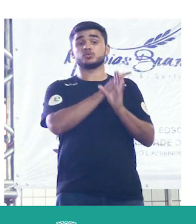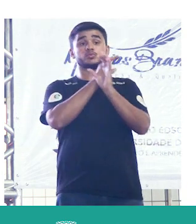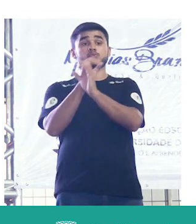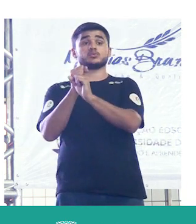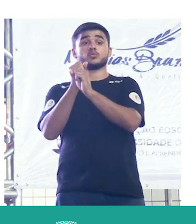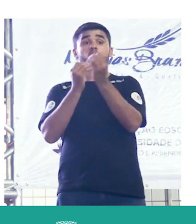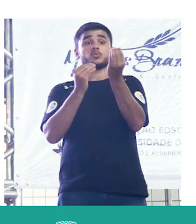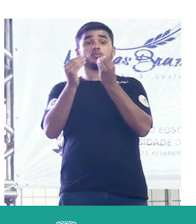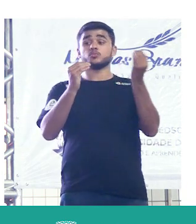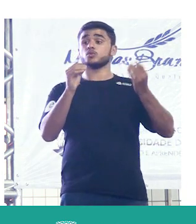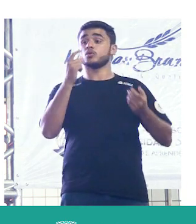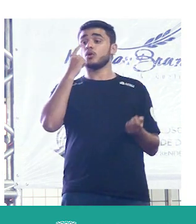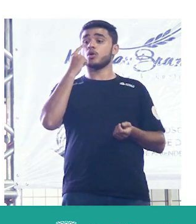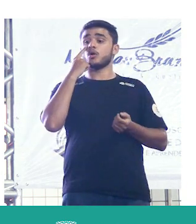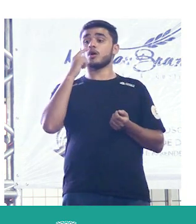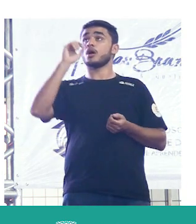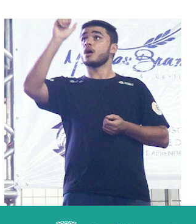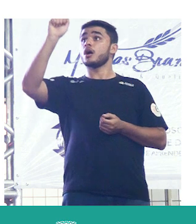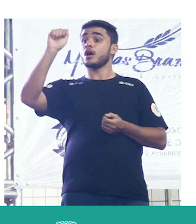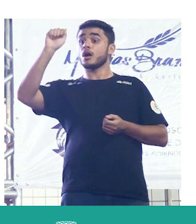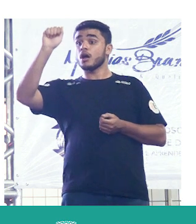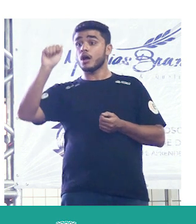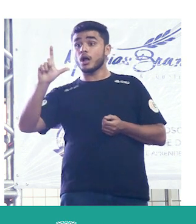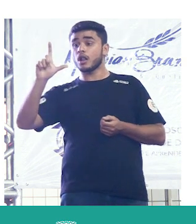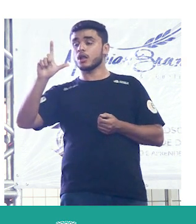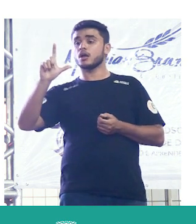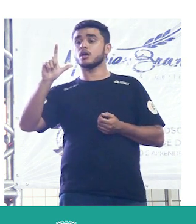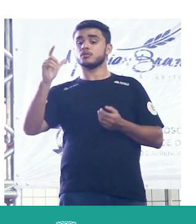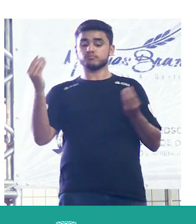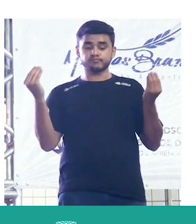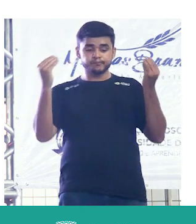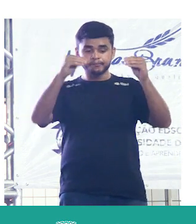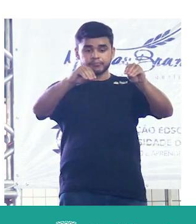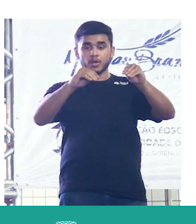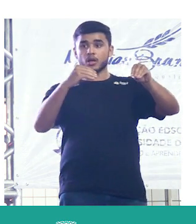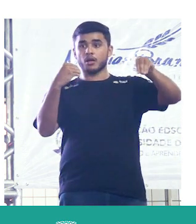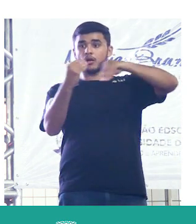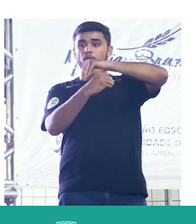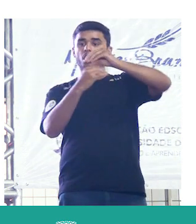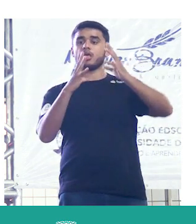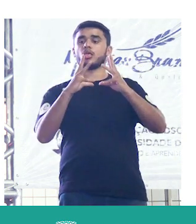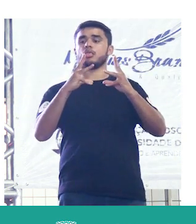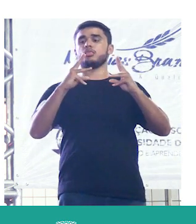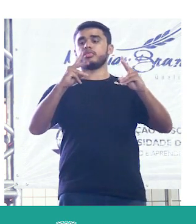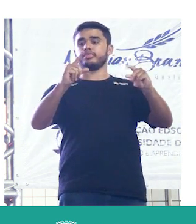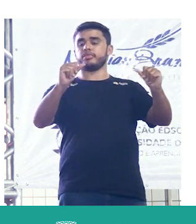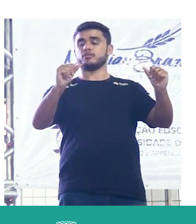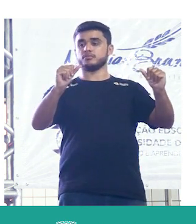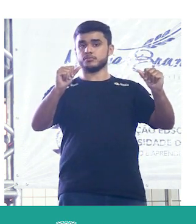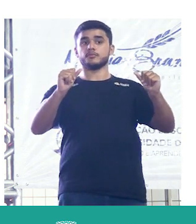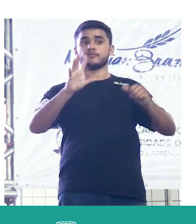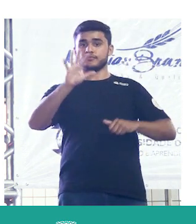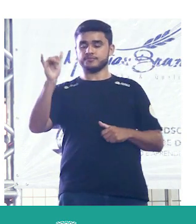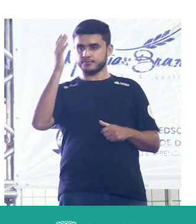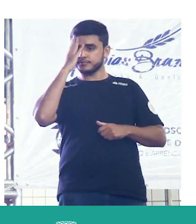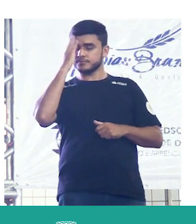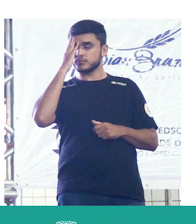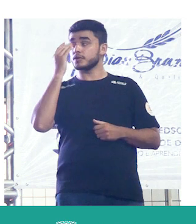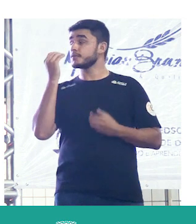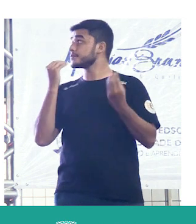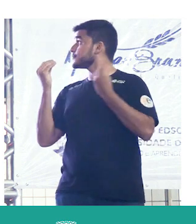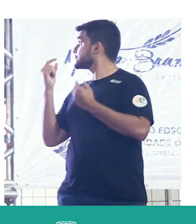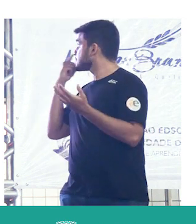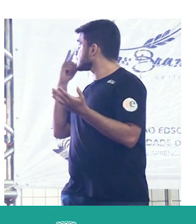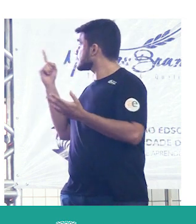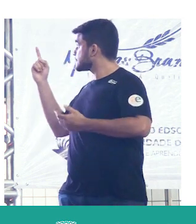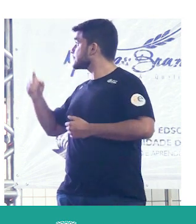Al2SO4,3, que eu preciso colocar no tanque para eliminar ou para produzir 675